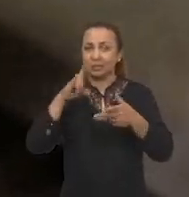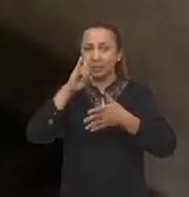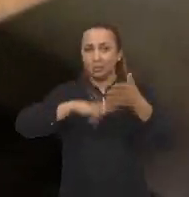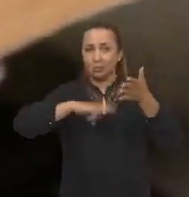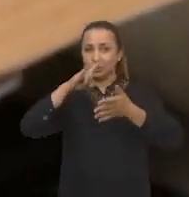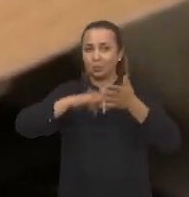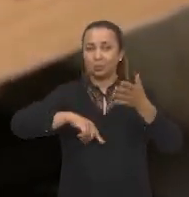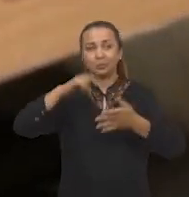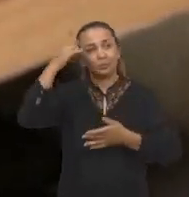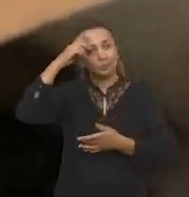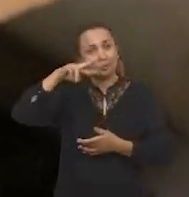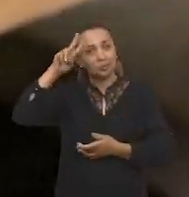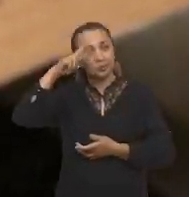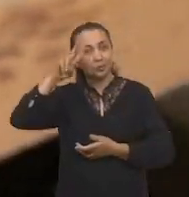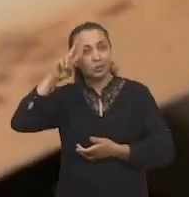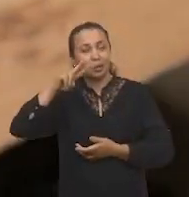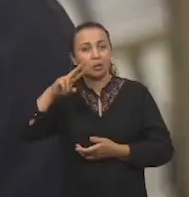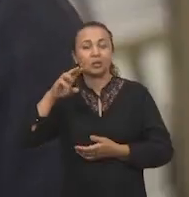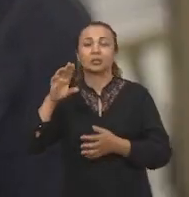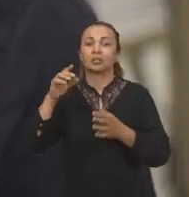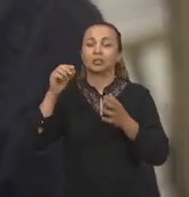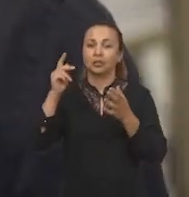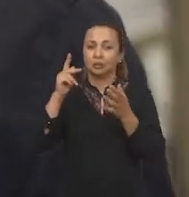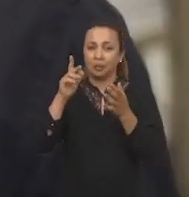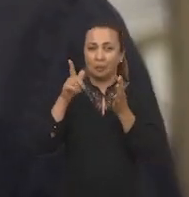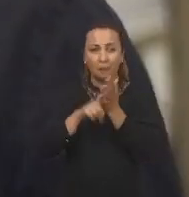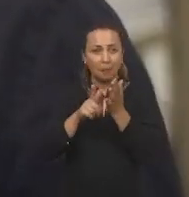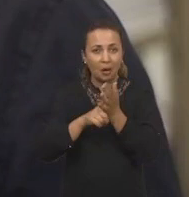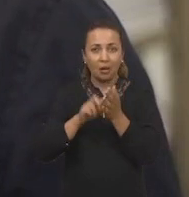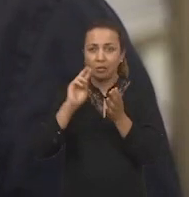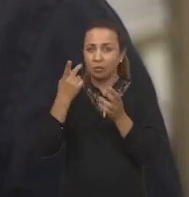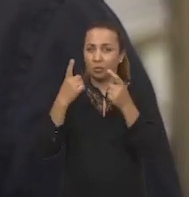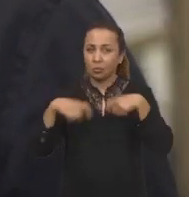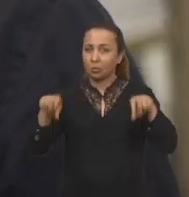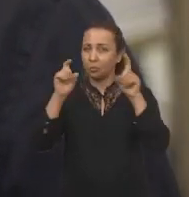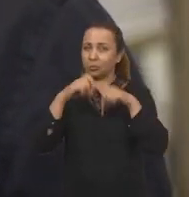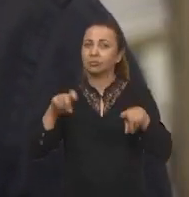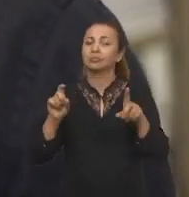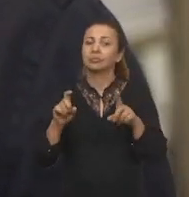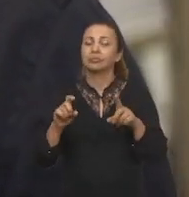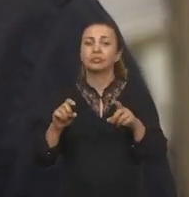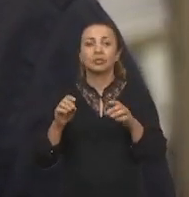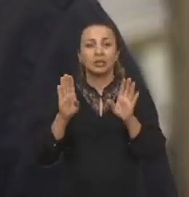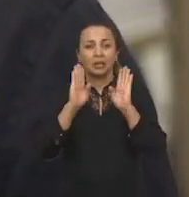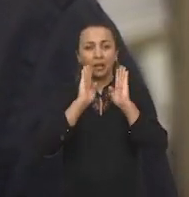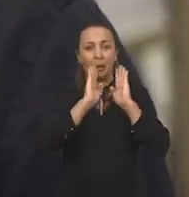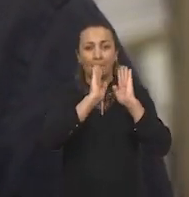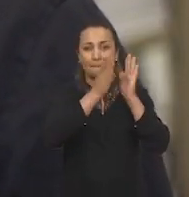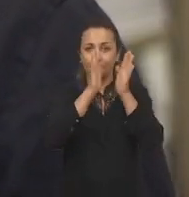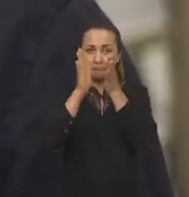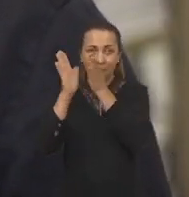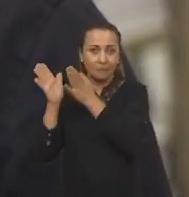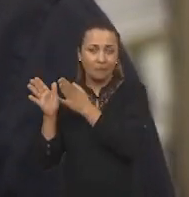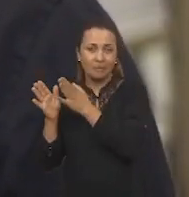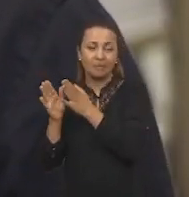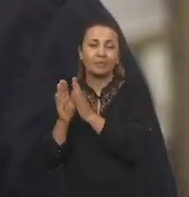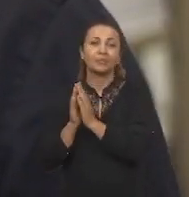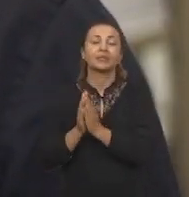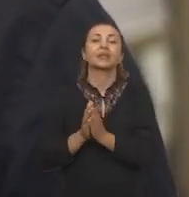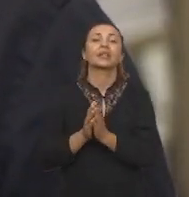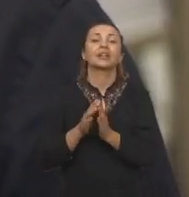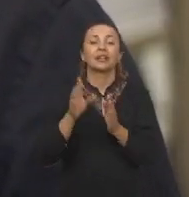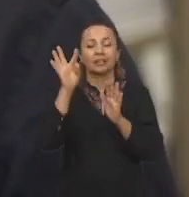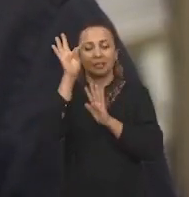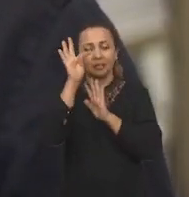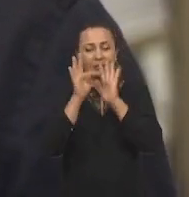documentos históricos, seja ele físico ou digitalizado, né? E com bibliografias, com trabalhos